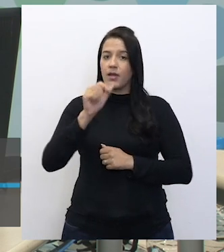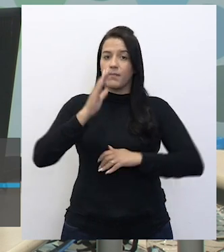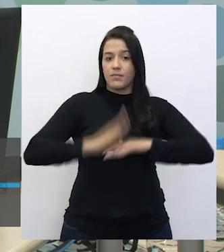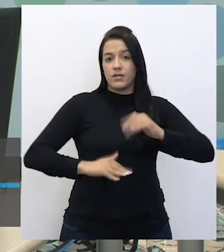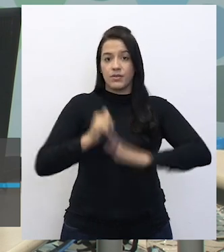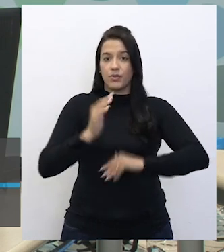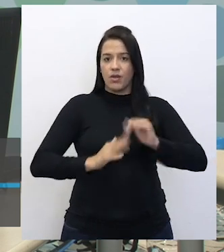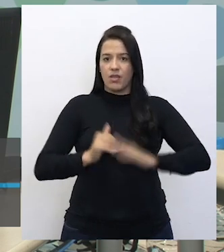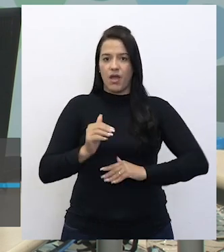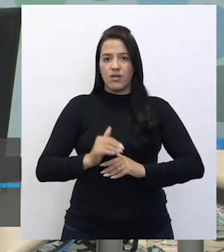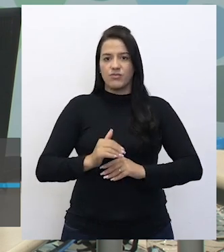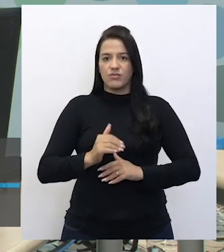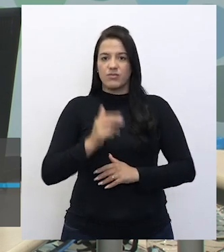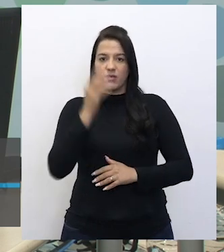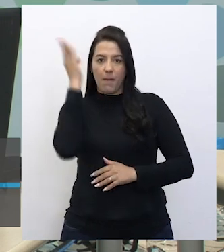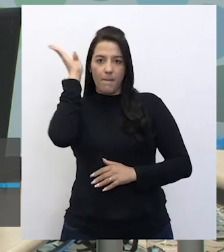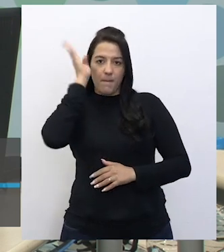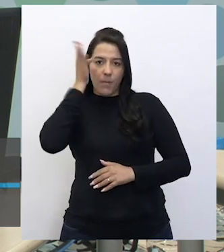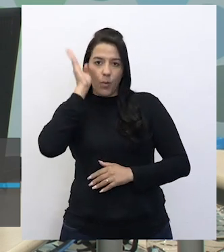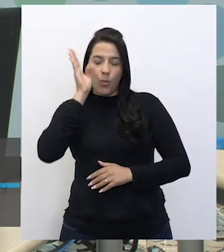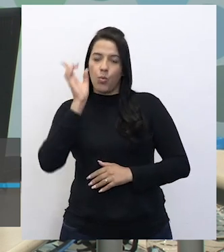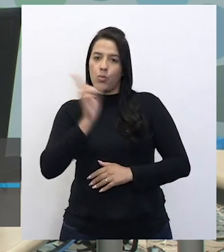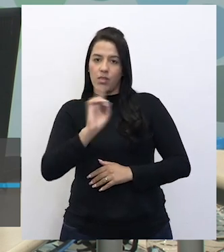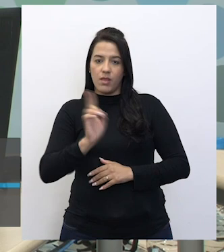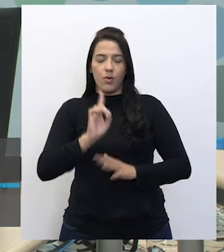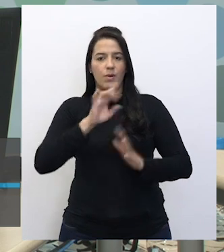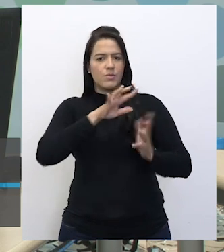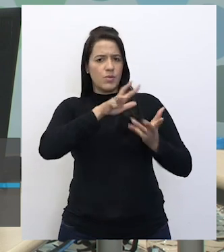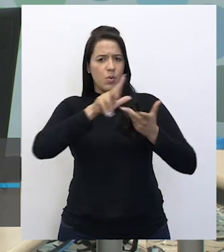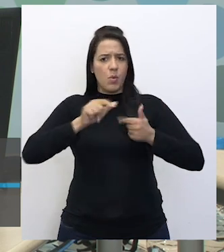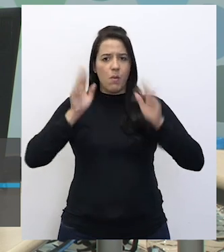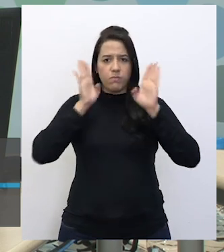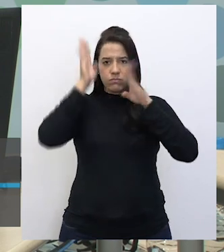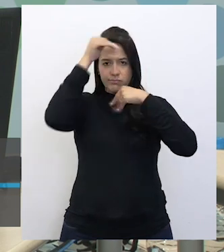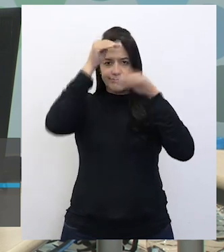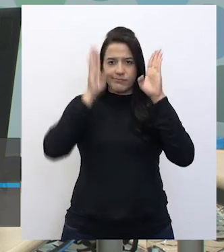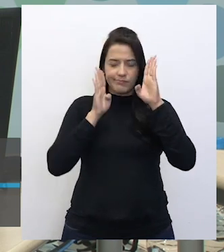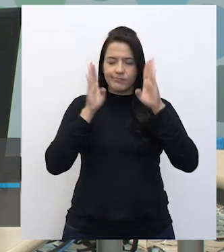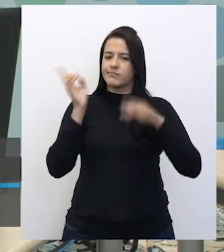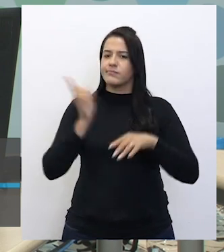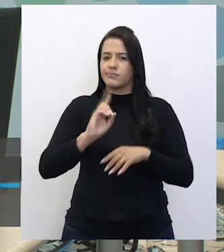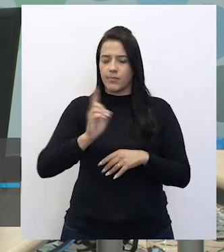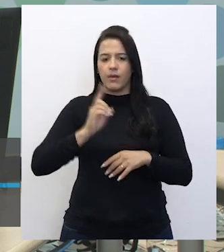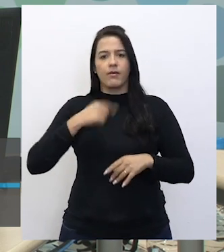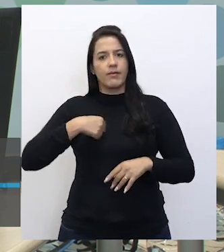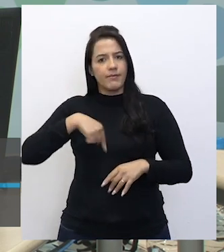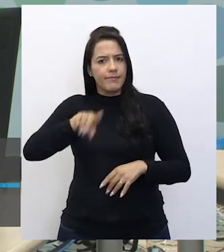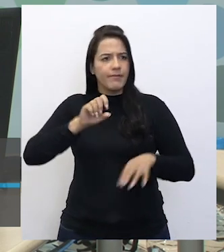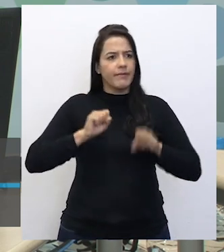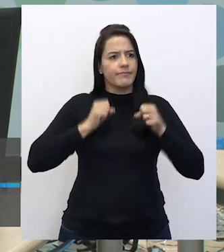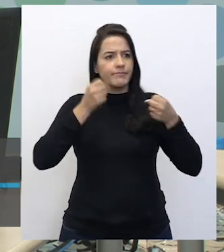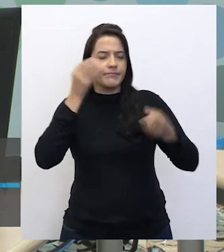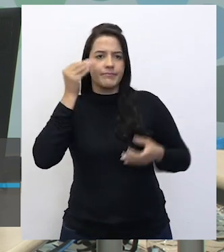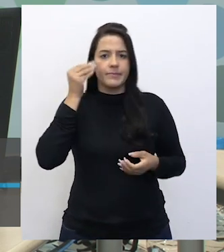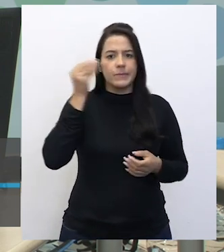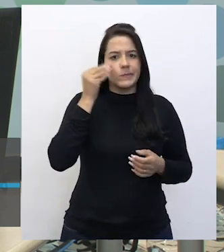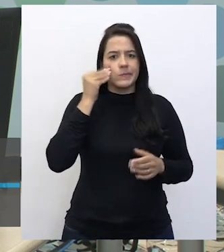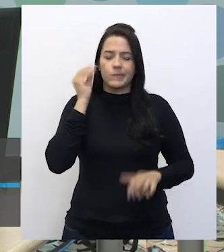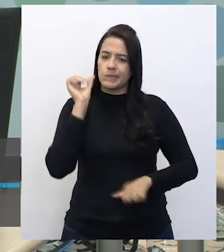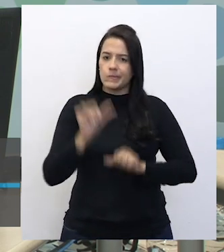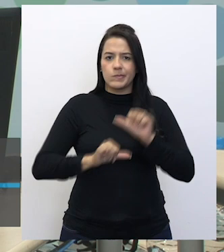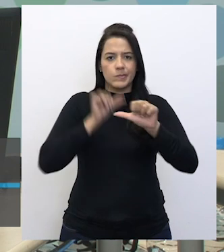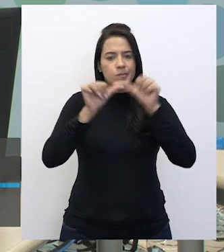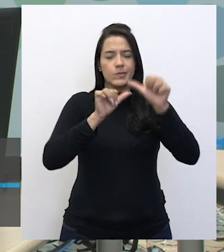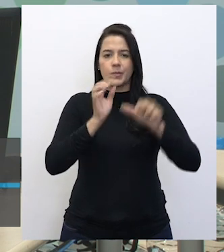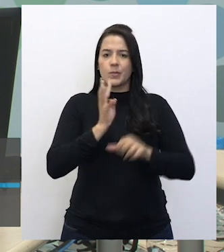da ignorância, né? Aquele mundo, né, do plantão ali. Ele vai, né, buscar uma outra forma de